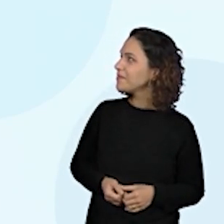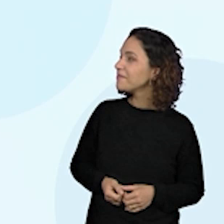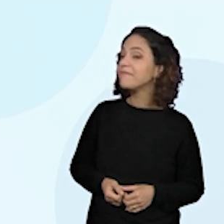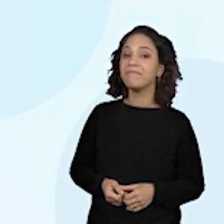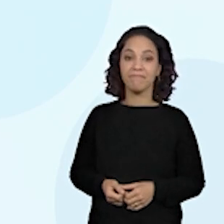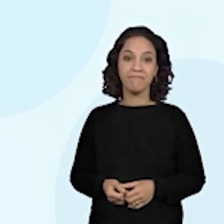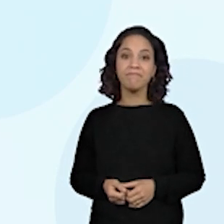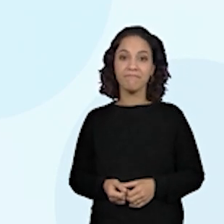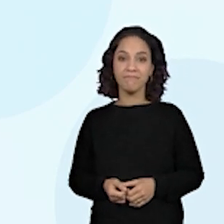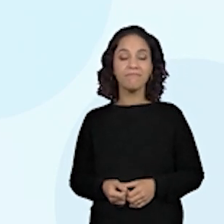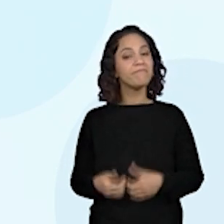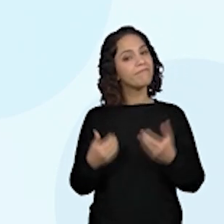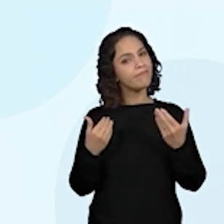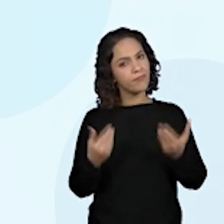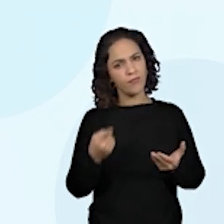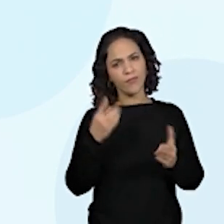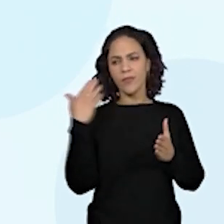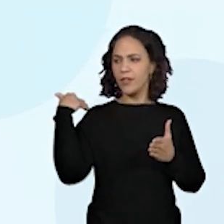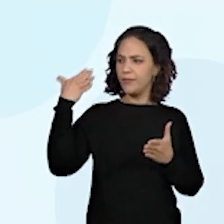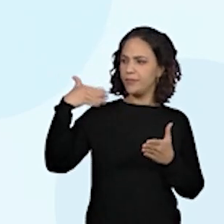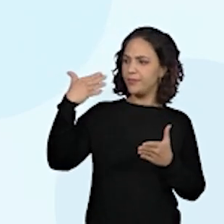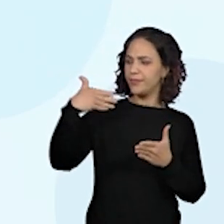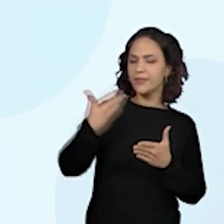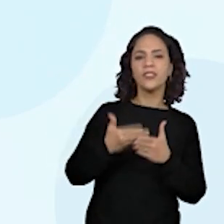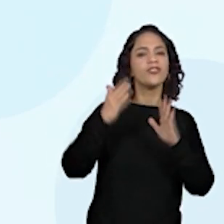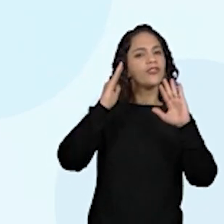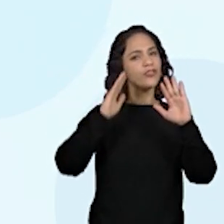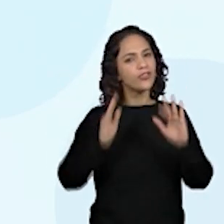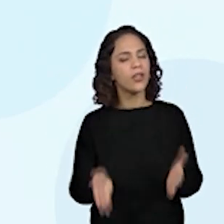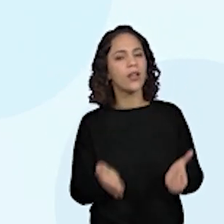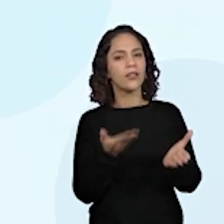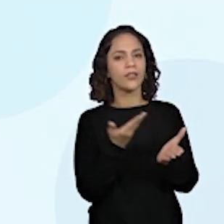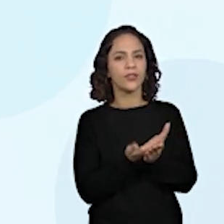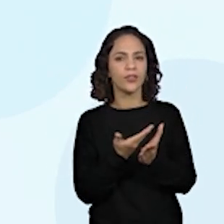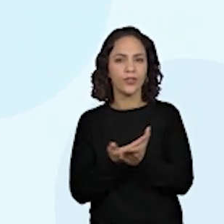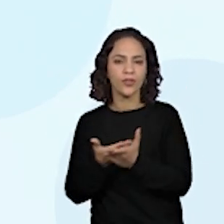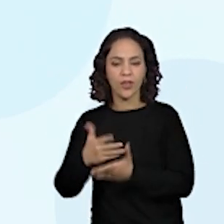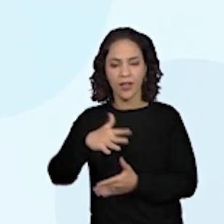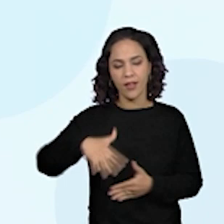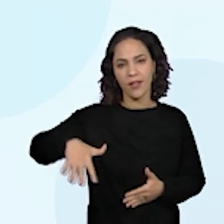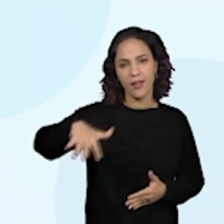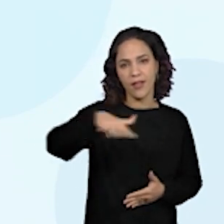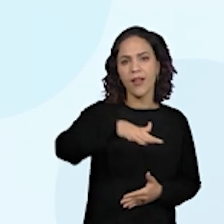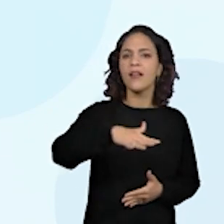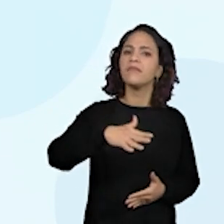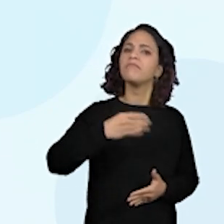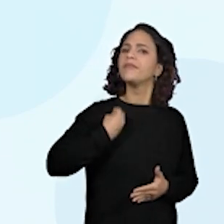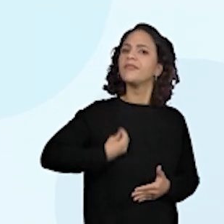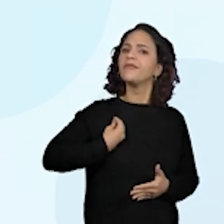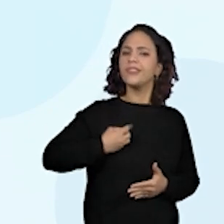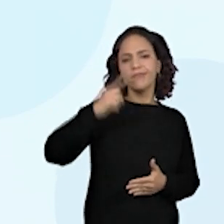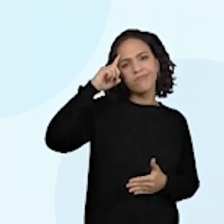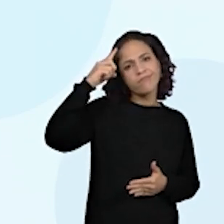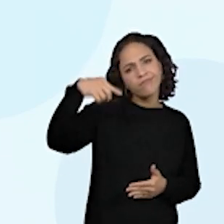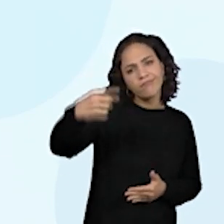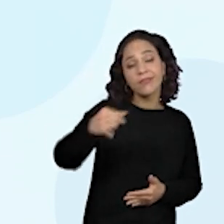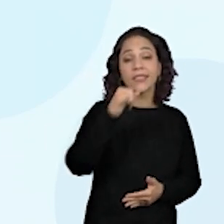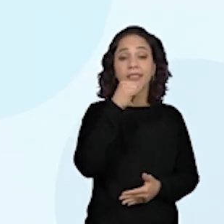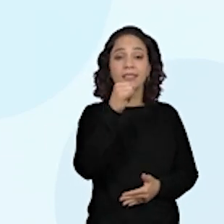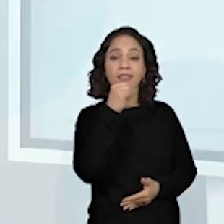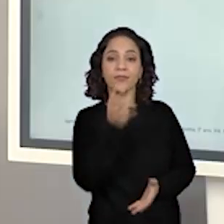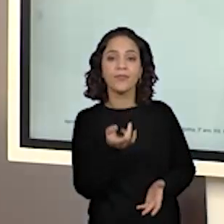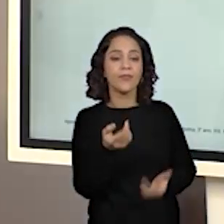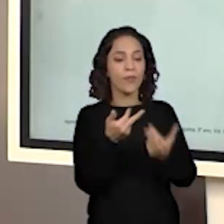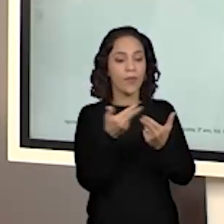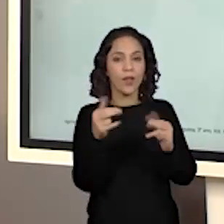Muito bem. Vocês já estudaram textos do campo da vida pública? As notícias, por